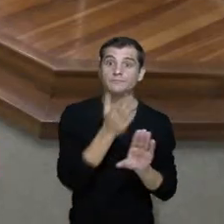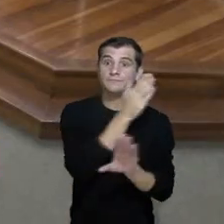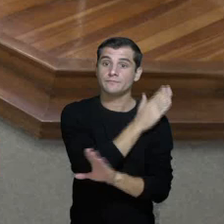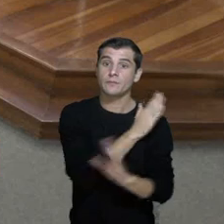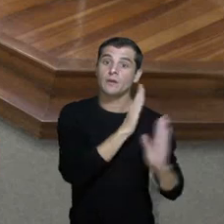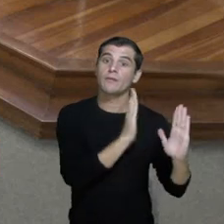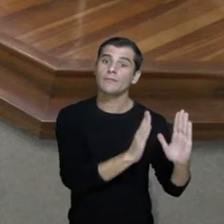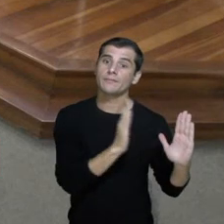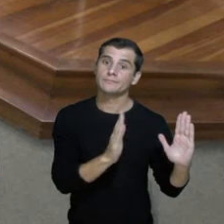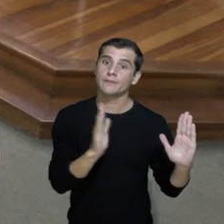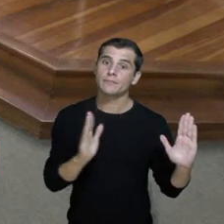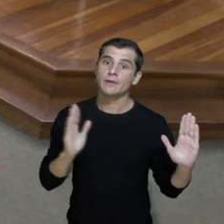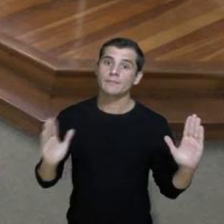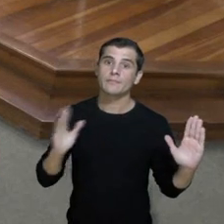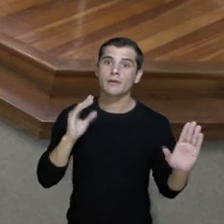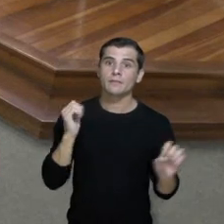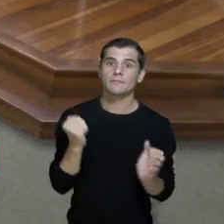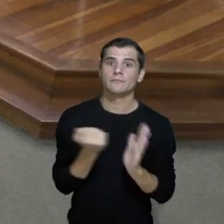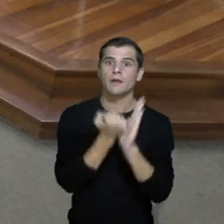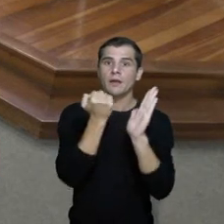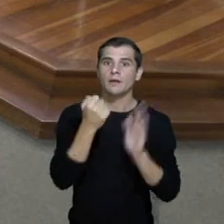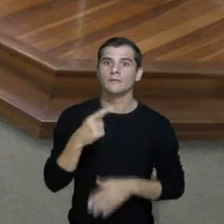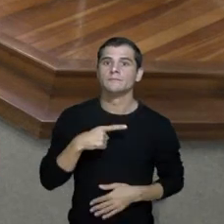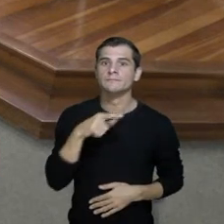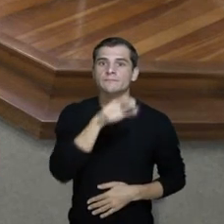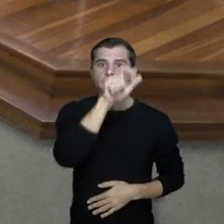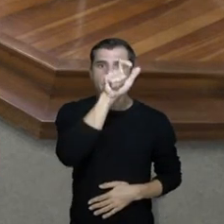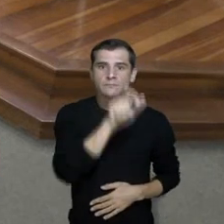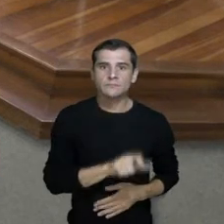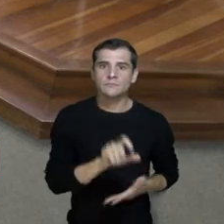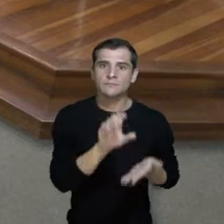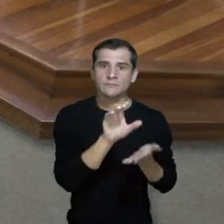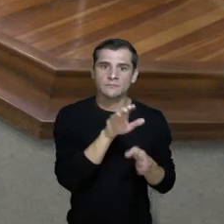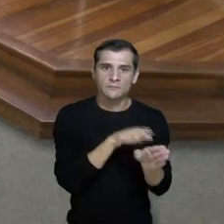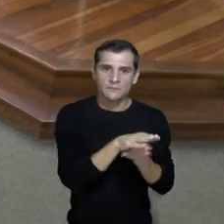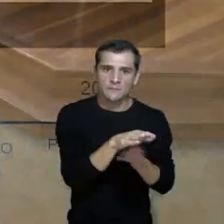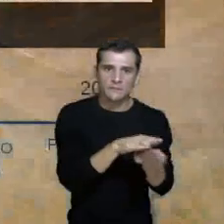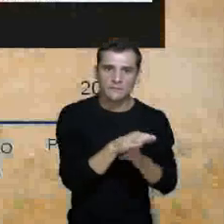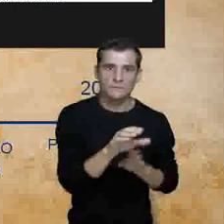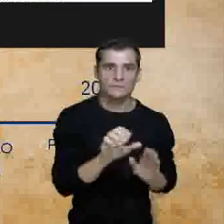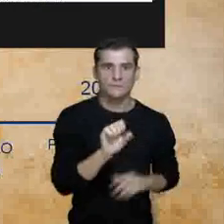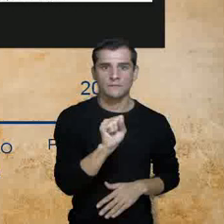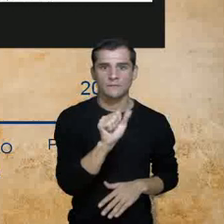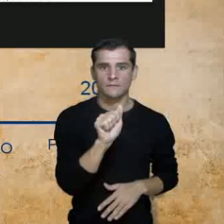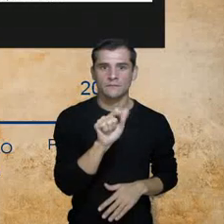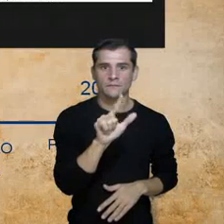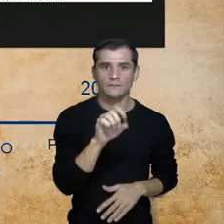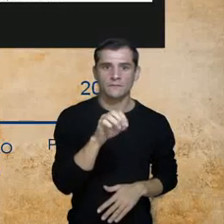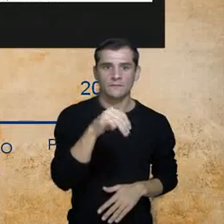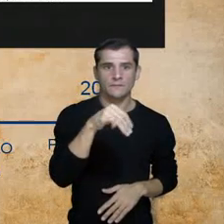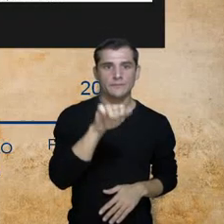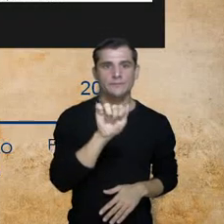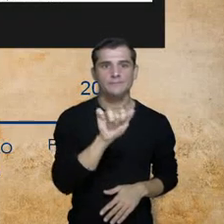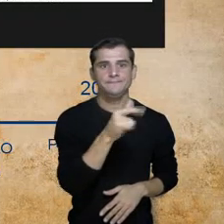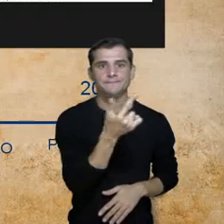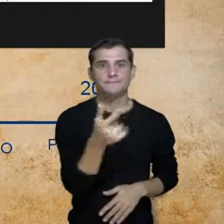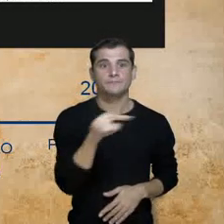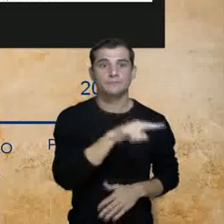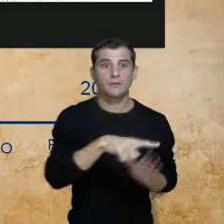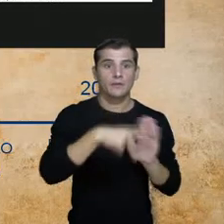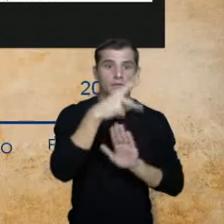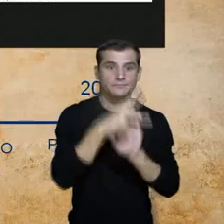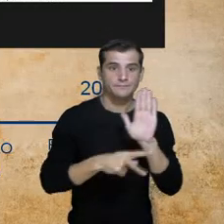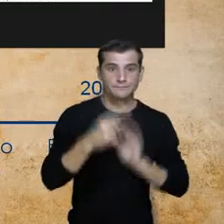o nosso Conselheiro Salomão Ribas né o projeto Como eu disse nasceu com essa ideia em 2000 2002 eh